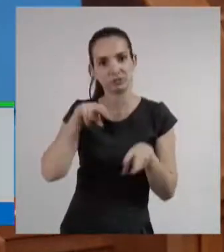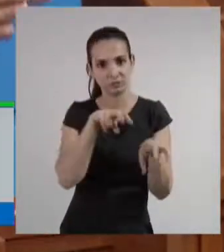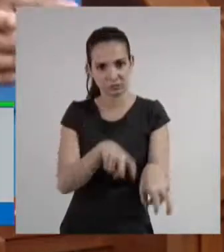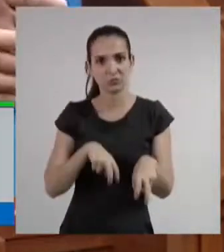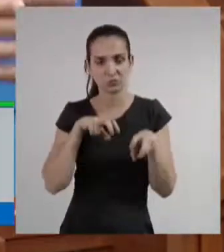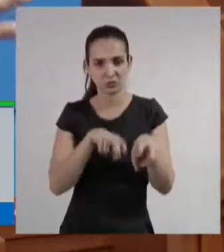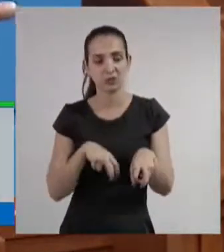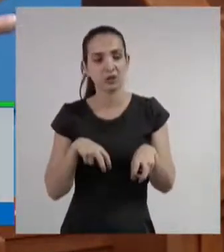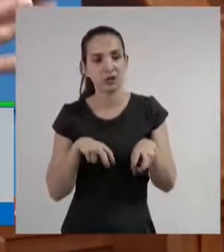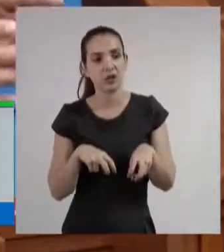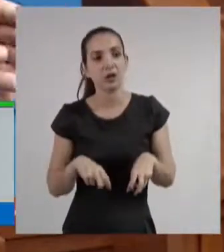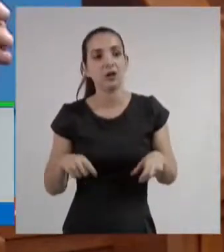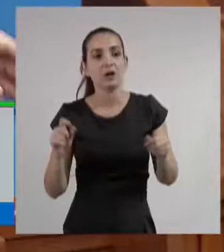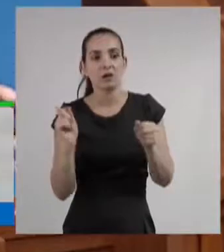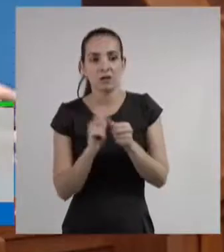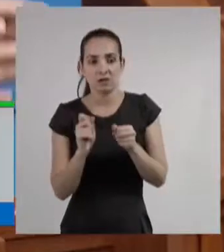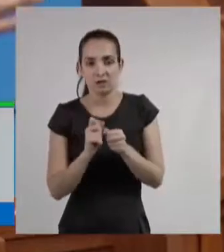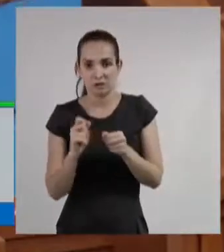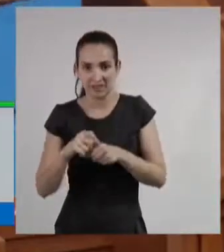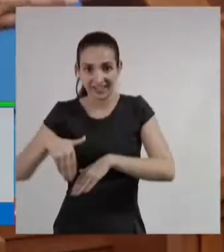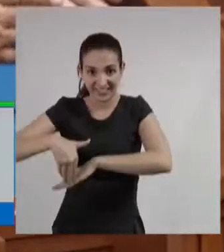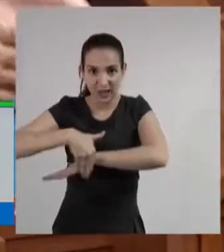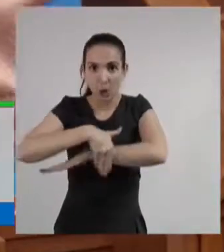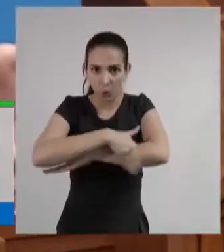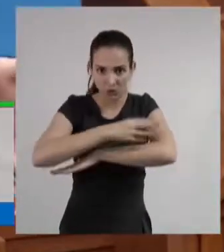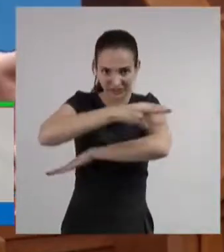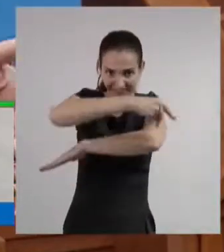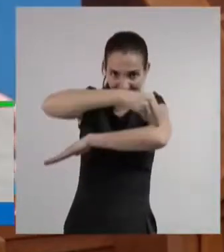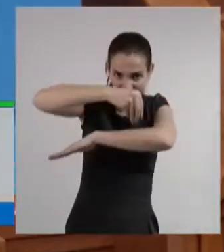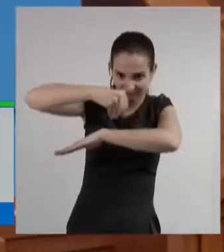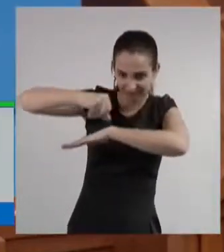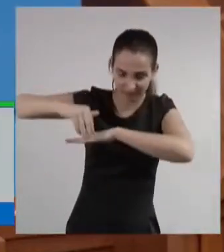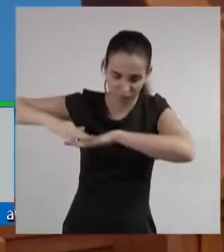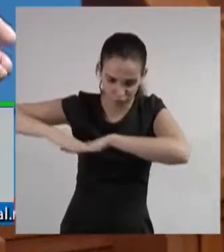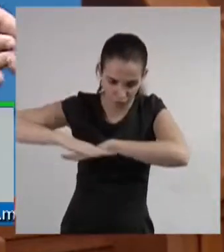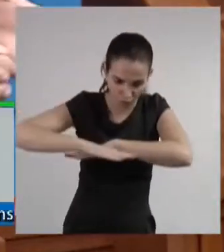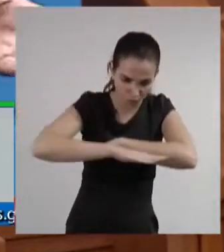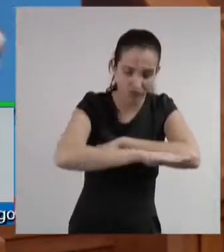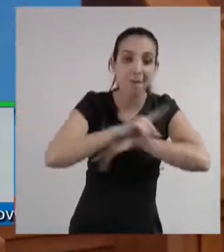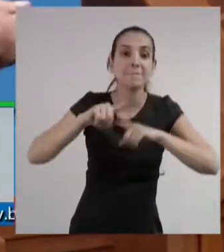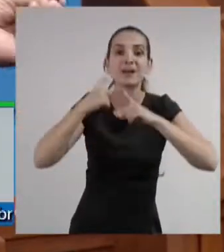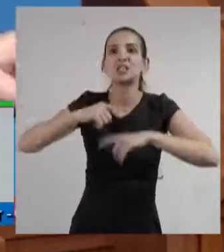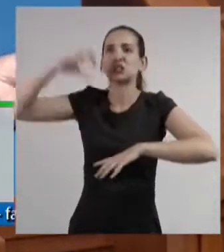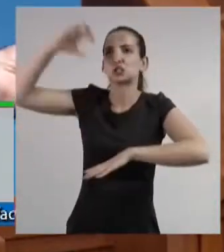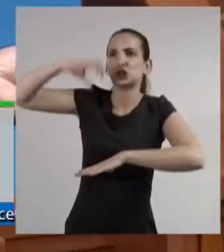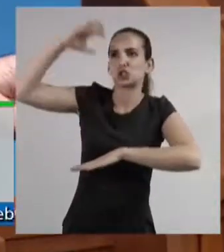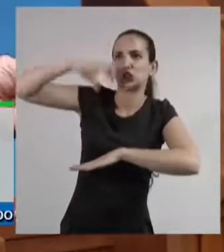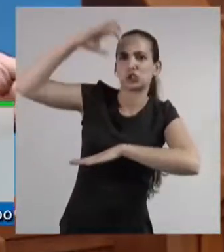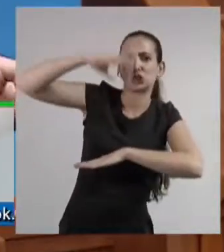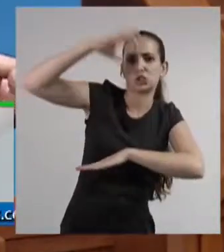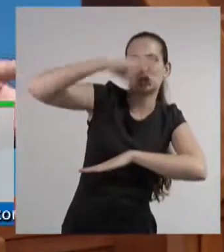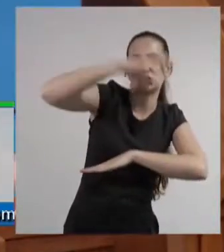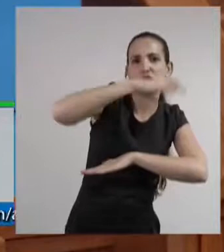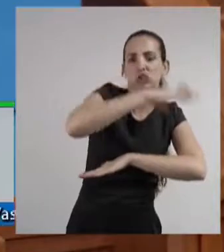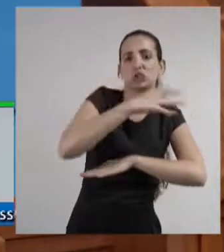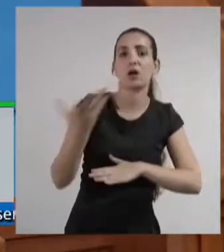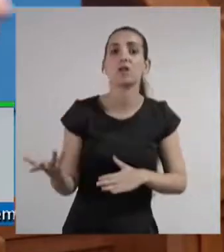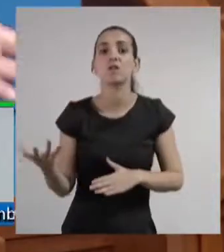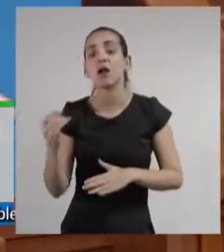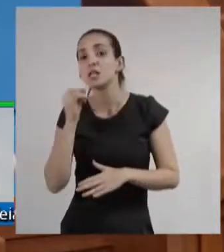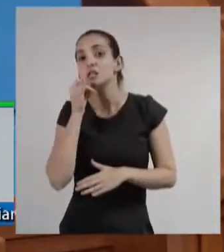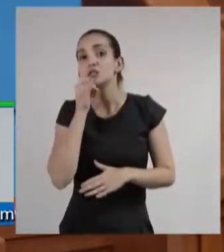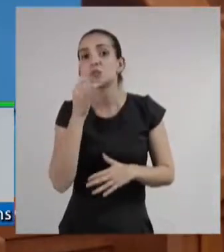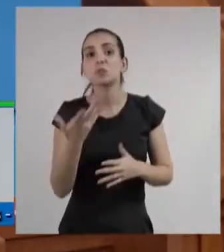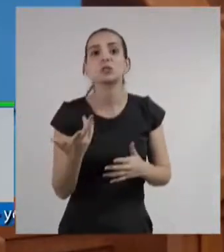depois a enxurrada vai correndo e vai afundando a rodovia, e depois ninguém quer desmanchar a cerca para fazer